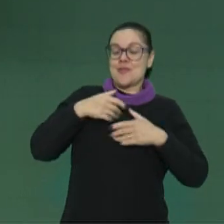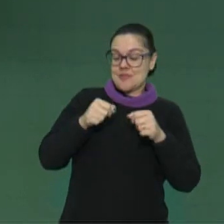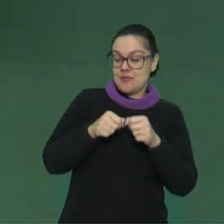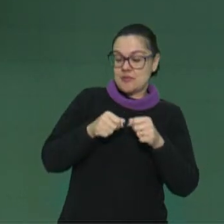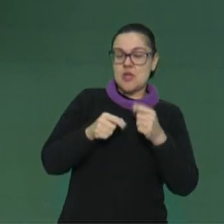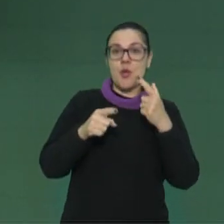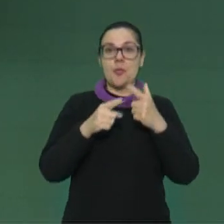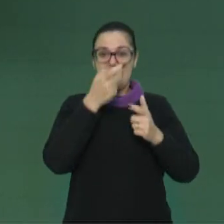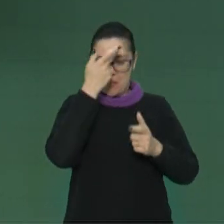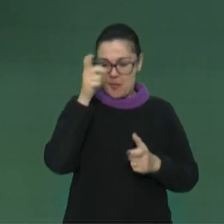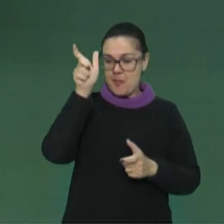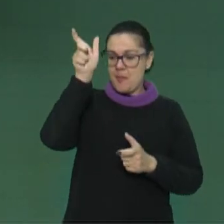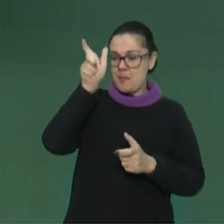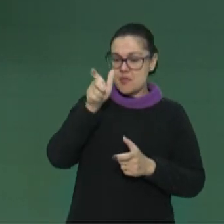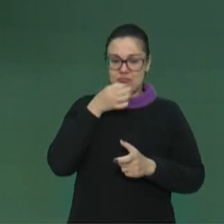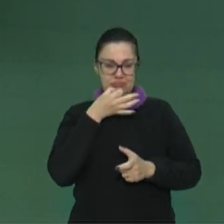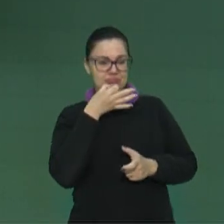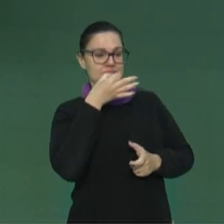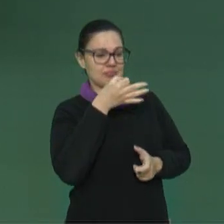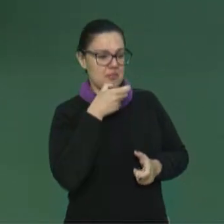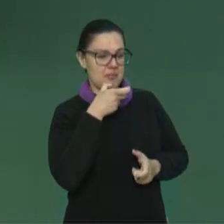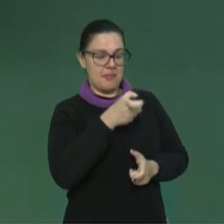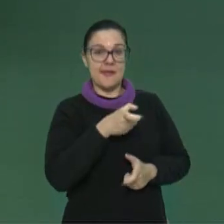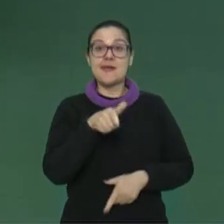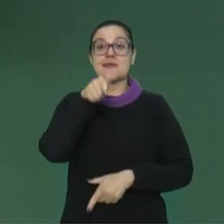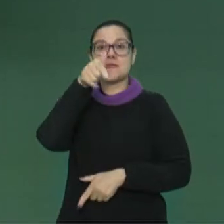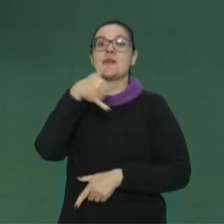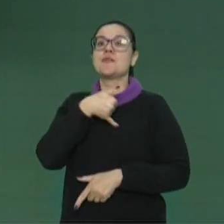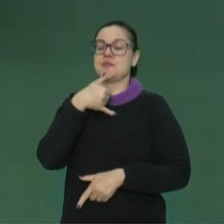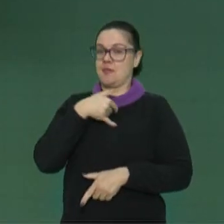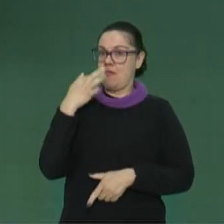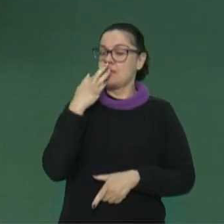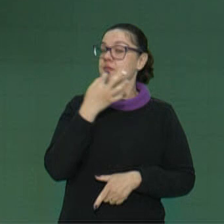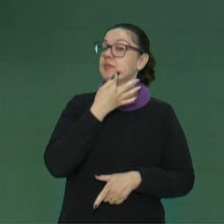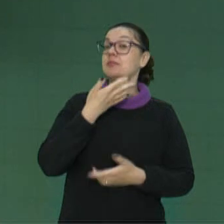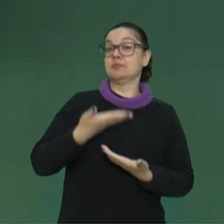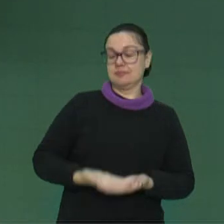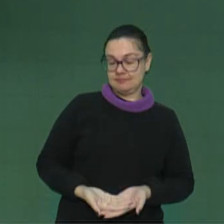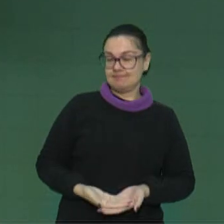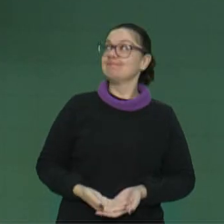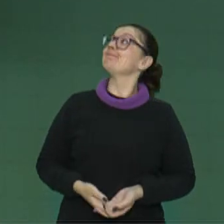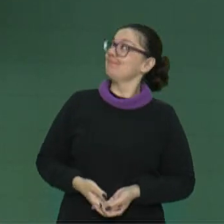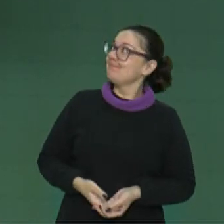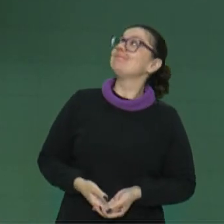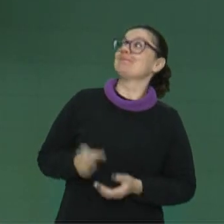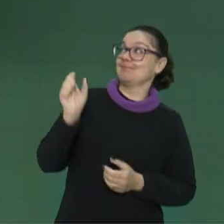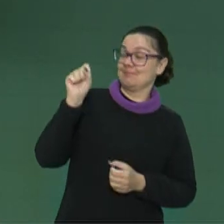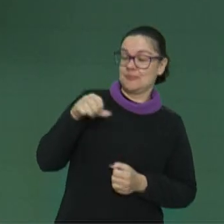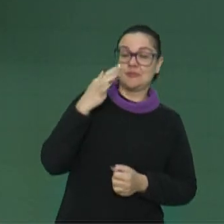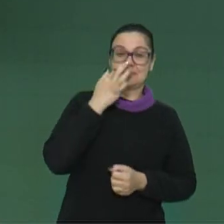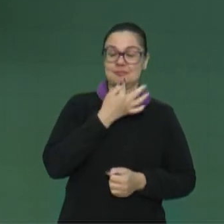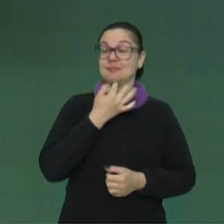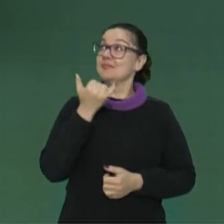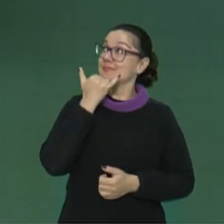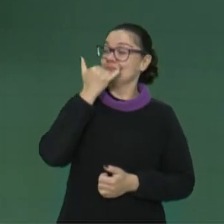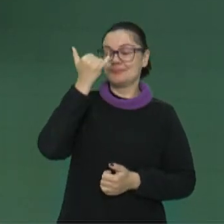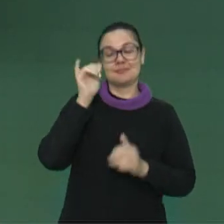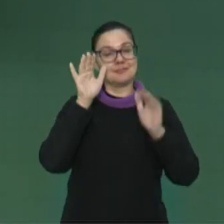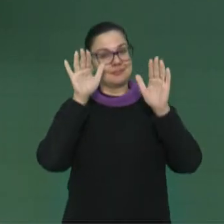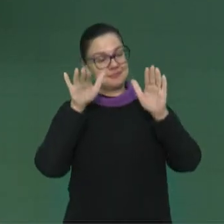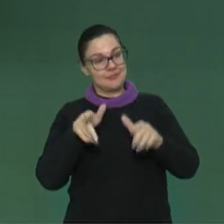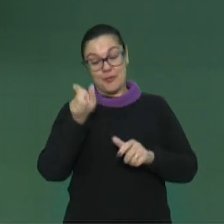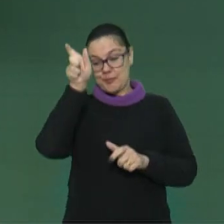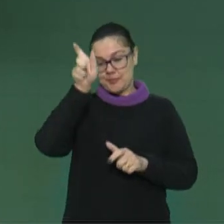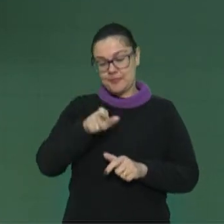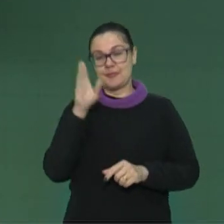fazer porque alguém criticou. Quando ela tinha 7 anos, né? A Fran, né? Então a gente pede desculpa por esse ser